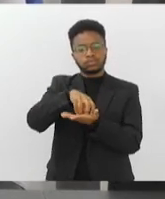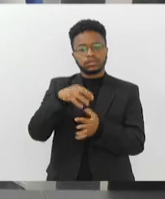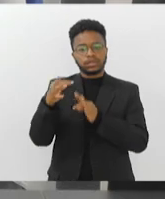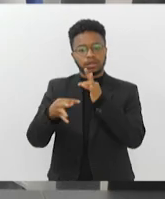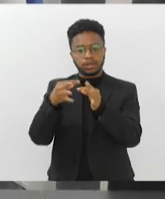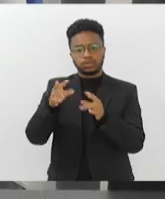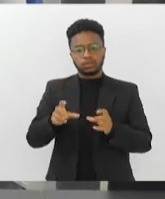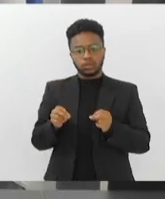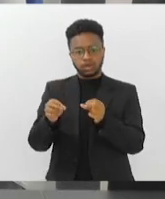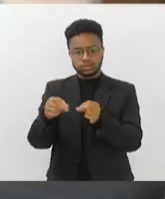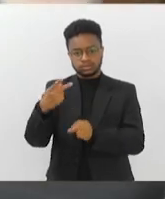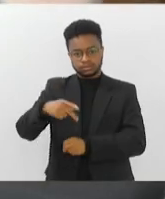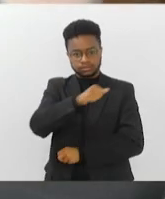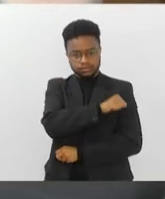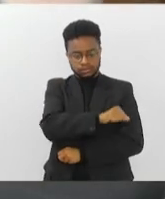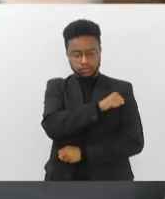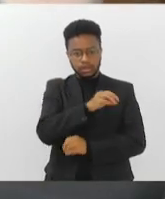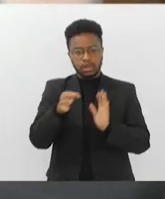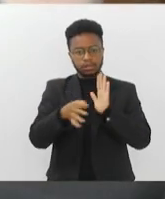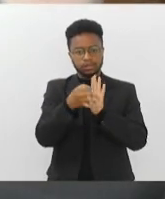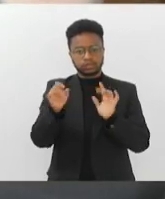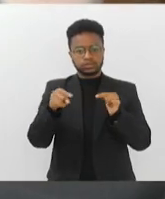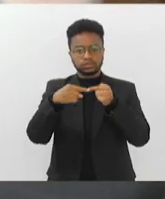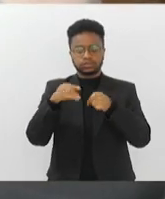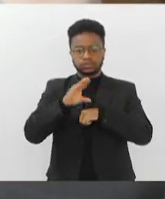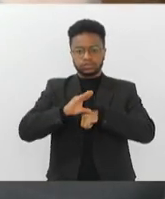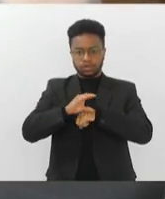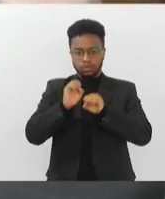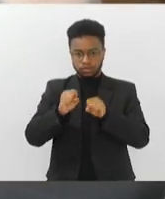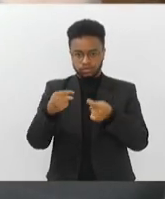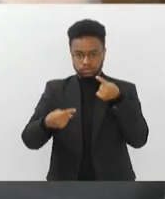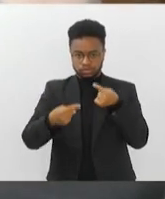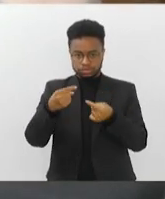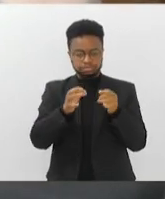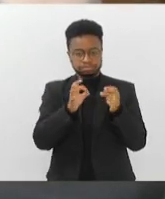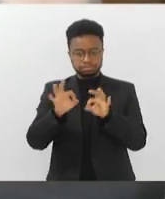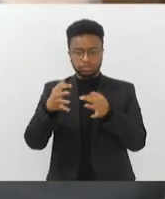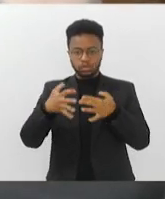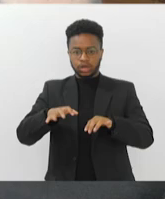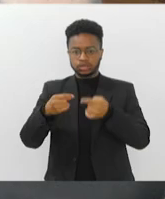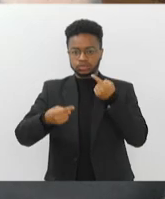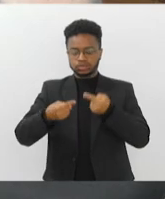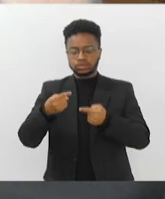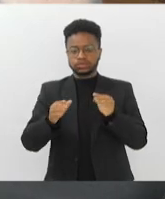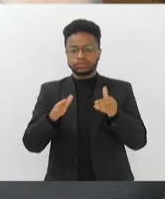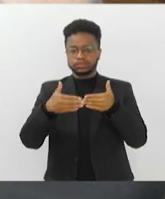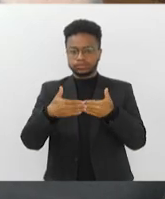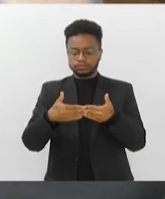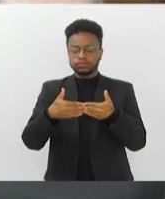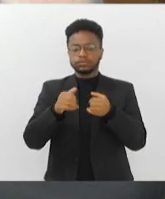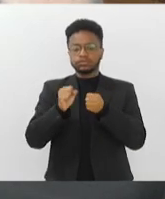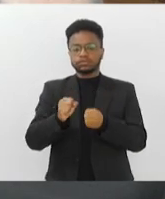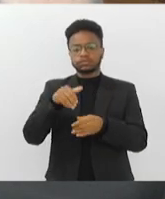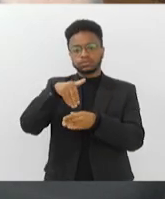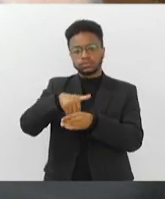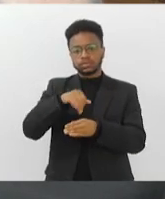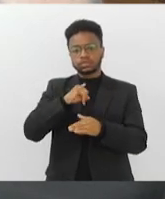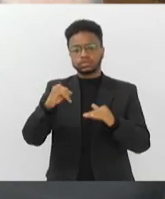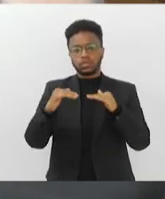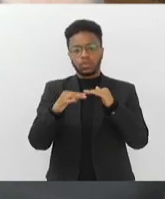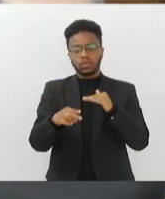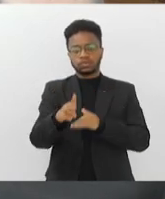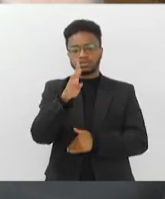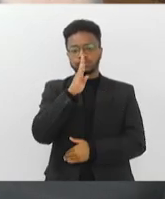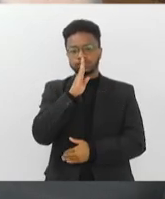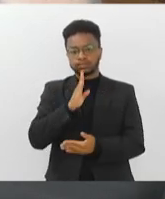Fred Pacheco. Parecer é pela constitucionalidade. Em discussão. Não havendo quem queira discutir, encerrada a discussão, em votação, senhores